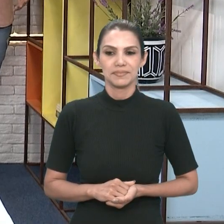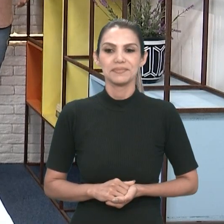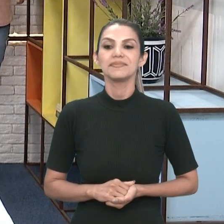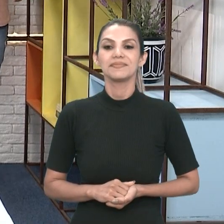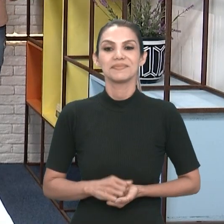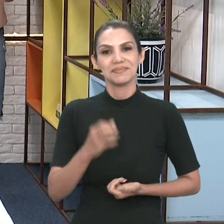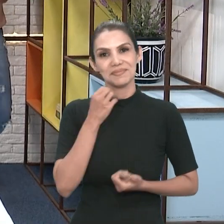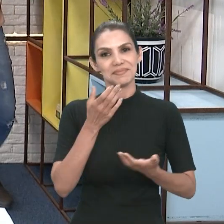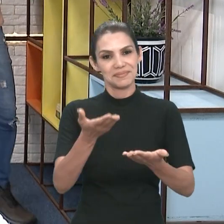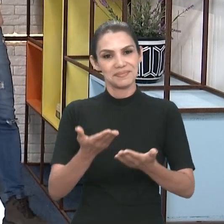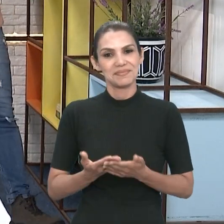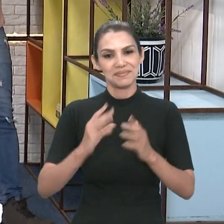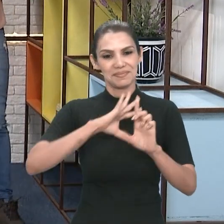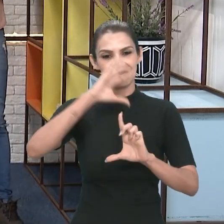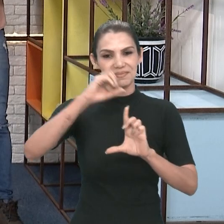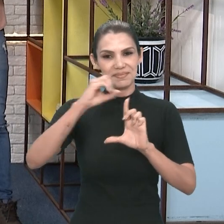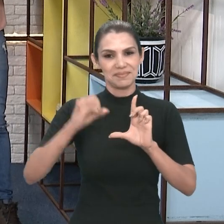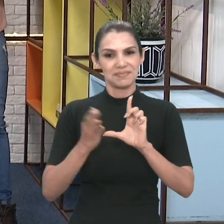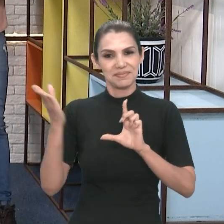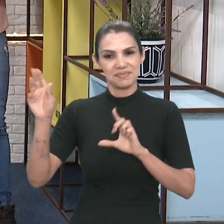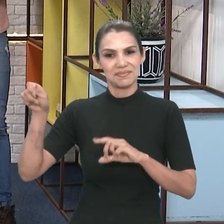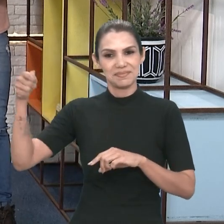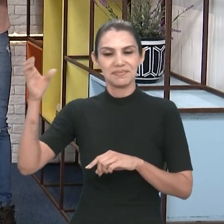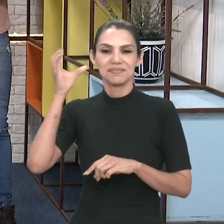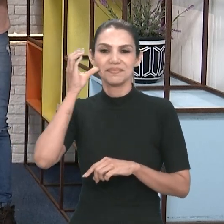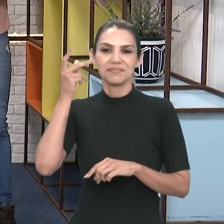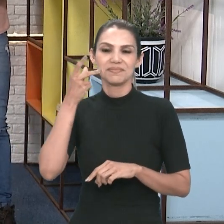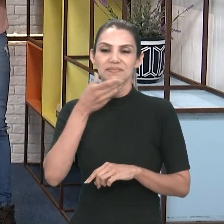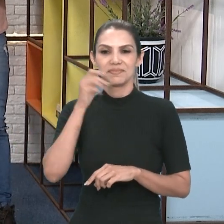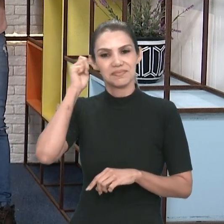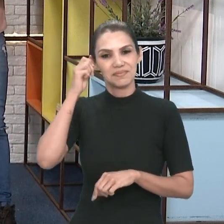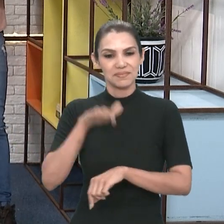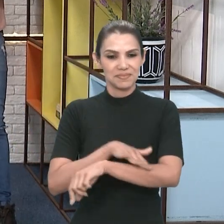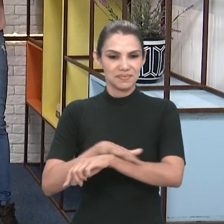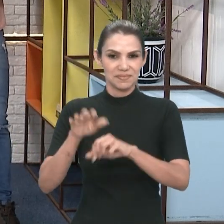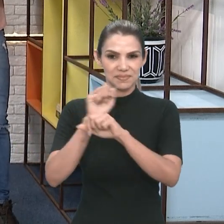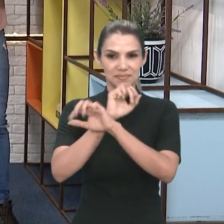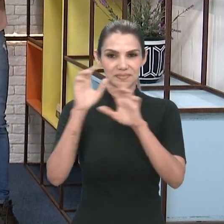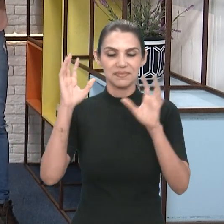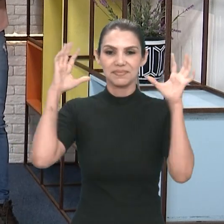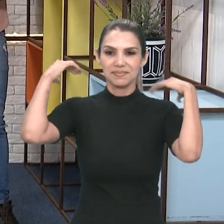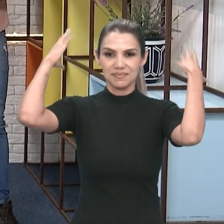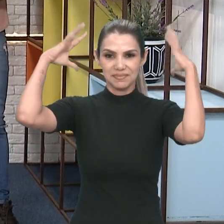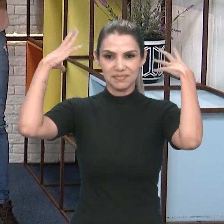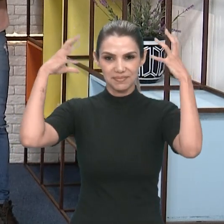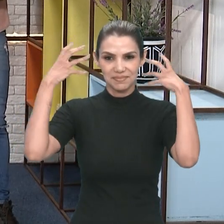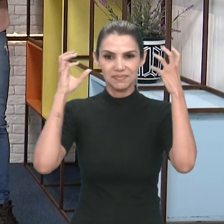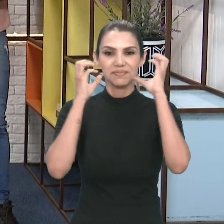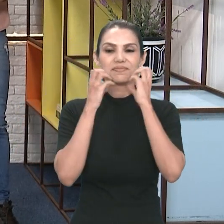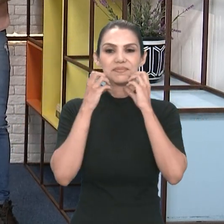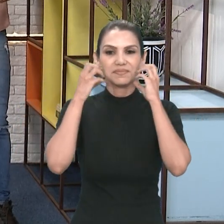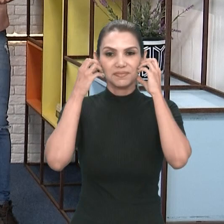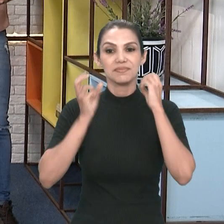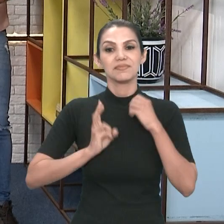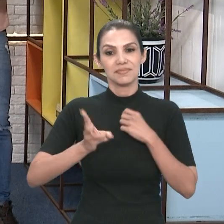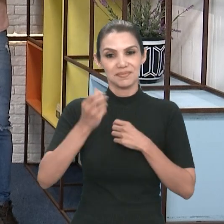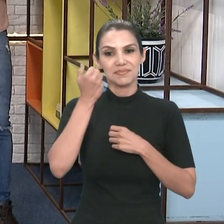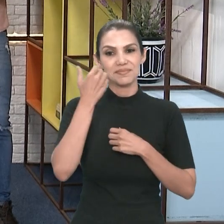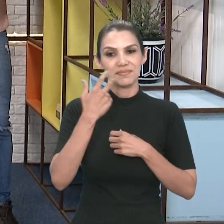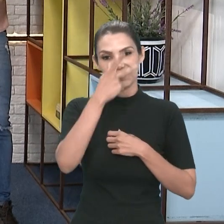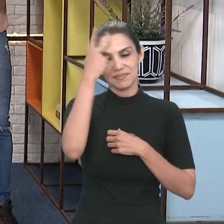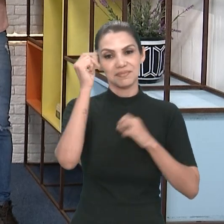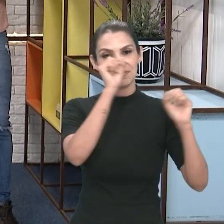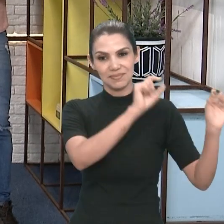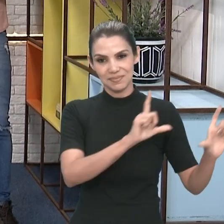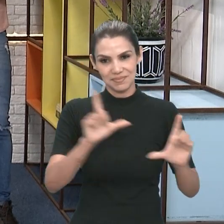Sejam bem-vindos ao Mundo UFG, eu sou Cássio Neves, um homem negro de pele clara, com cabelos cacheados e eu uso barba. Eu sempre faço a descrição